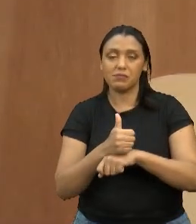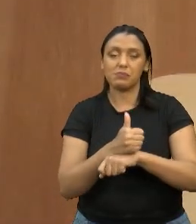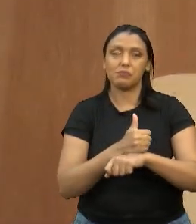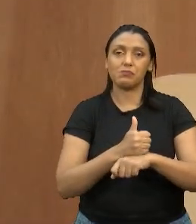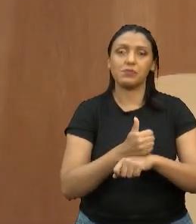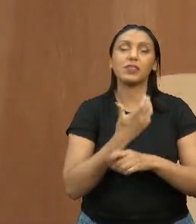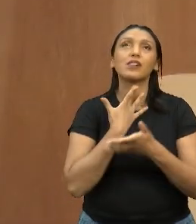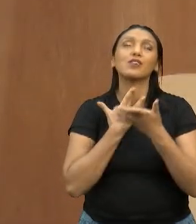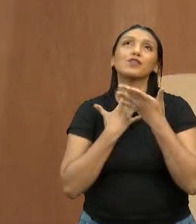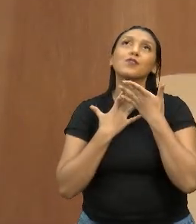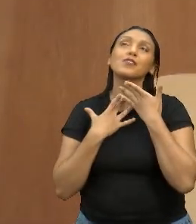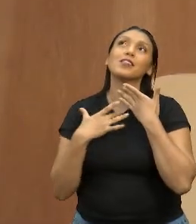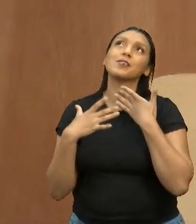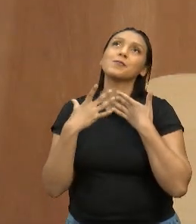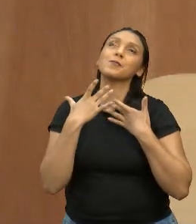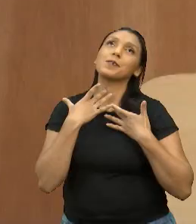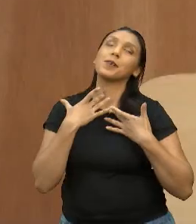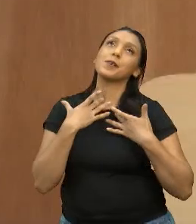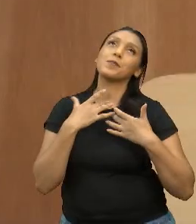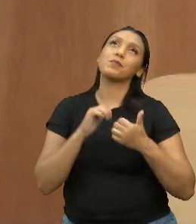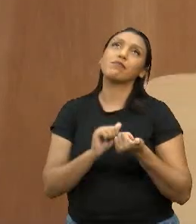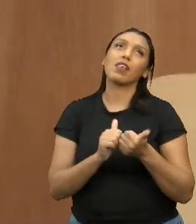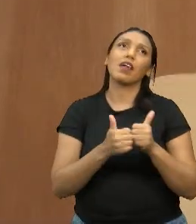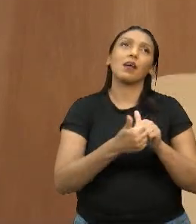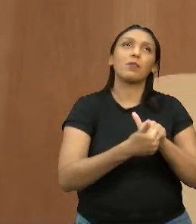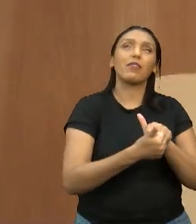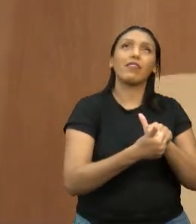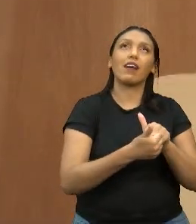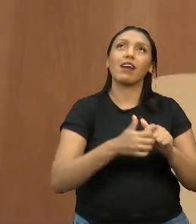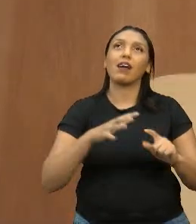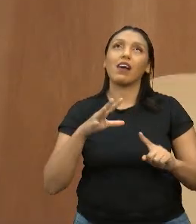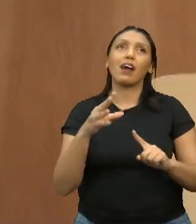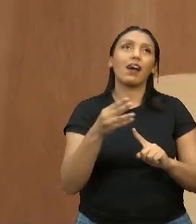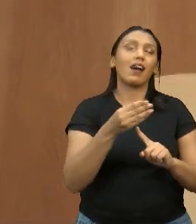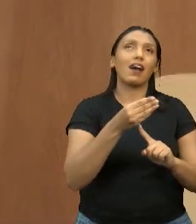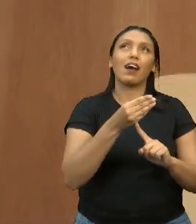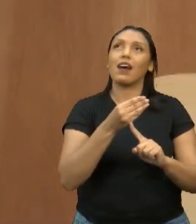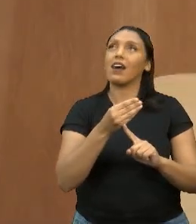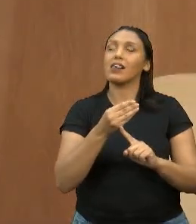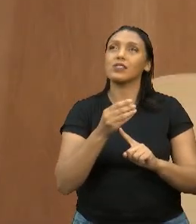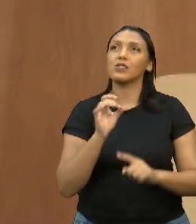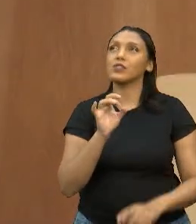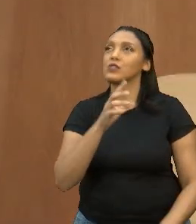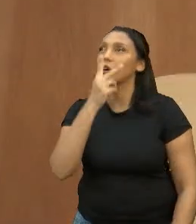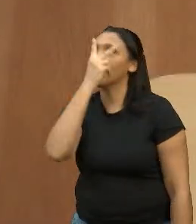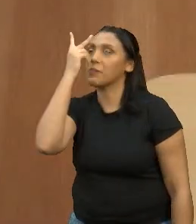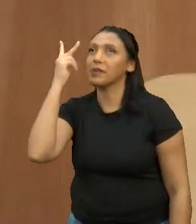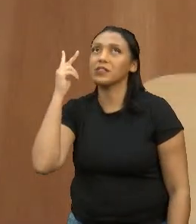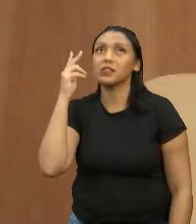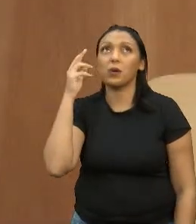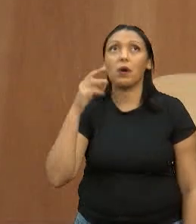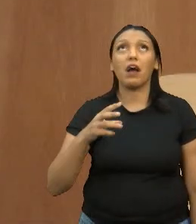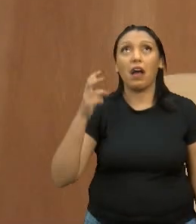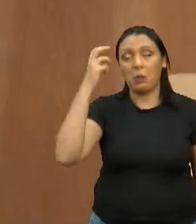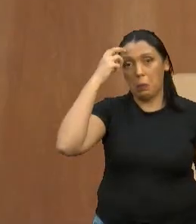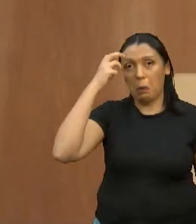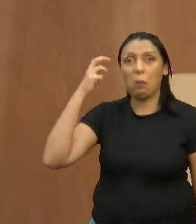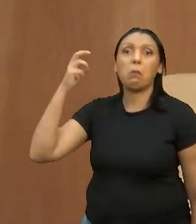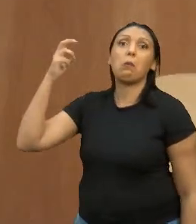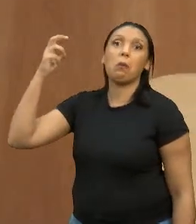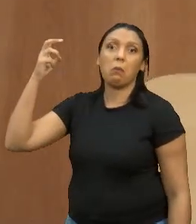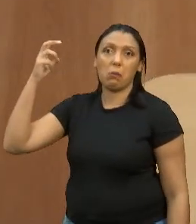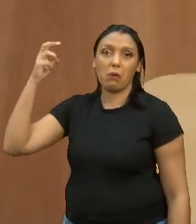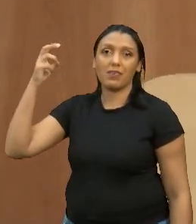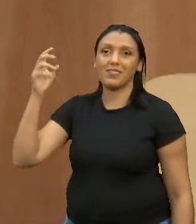tipo de arte voltada não apenas para a intelectualidade, não apenas para pessoas letradas, mas